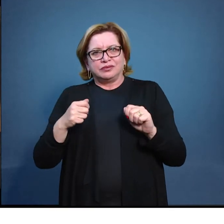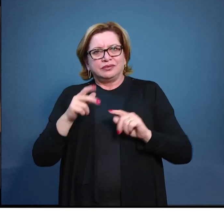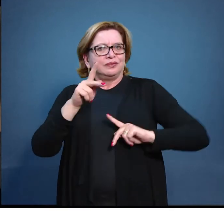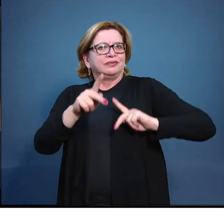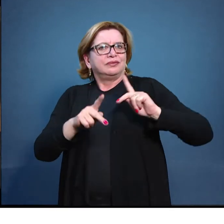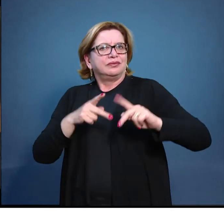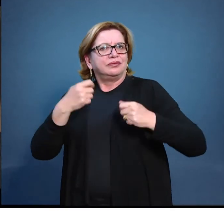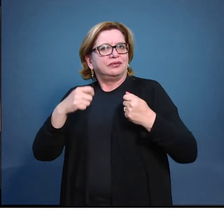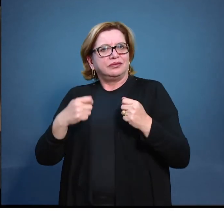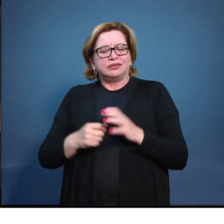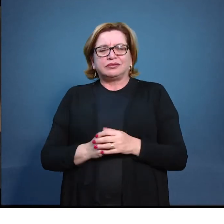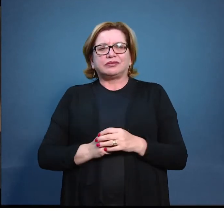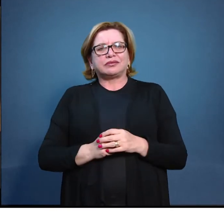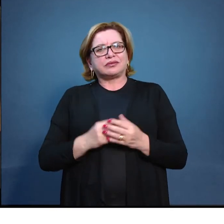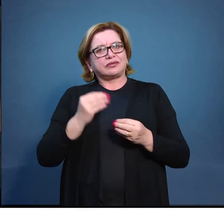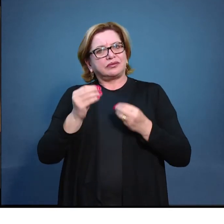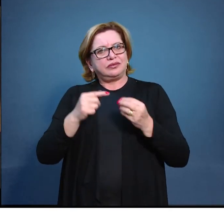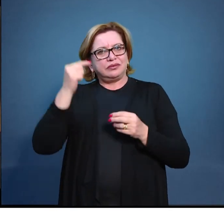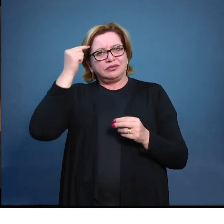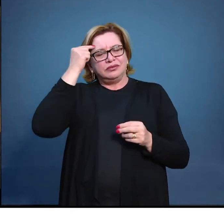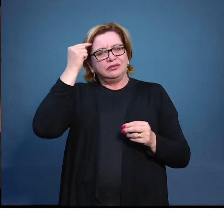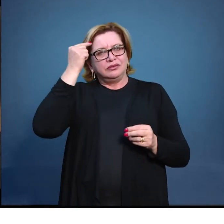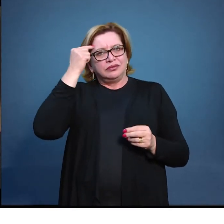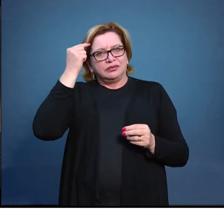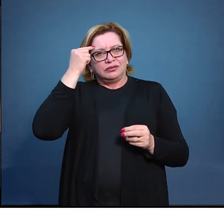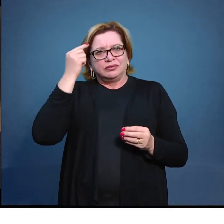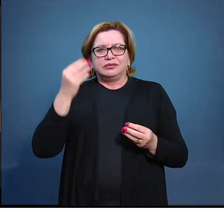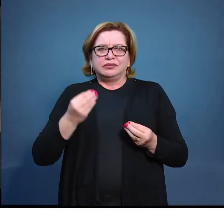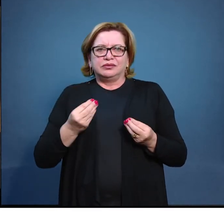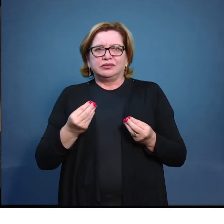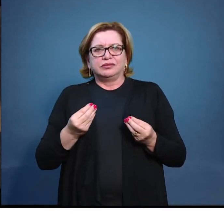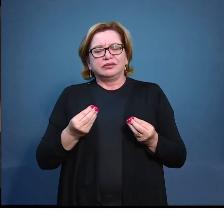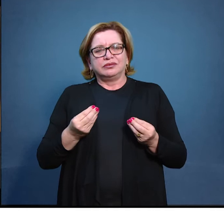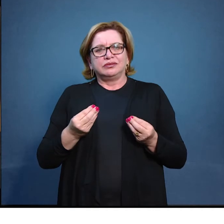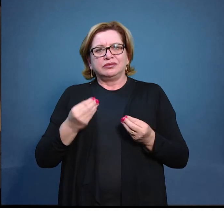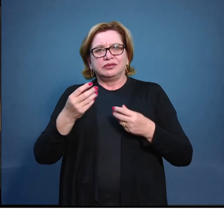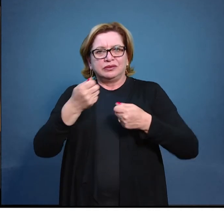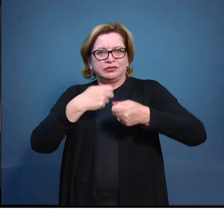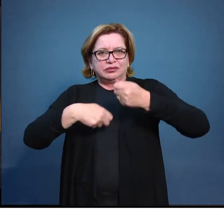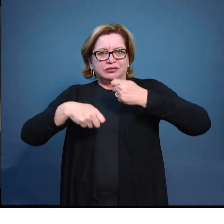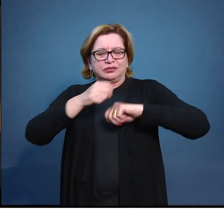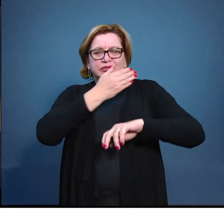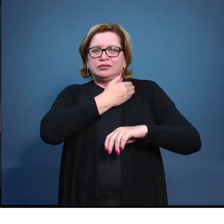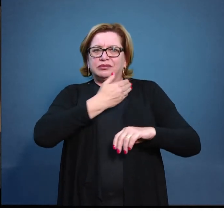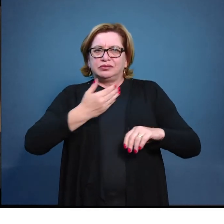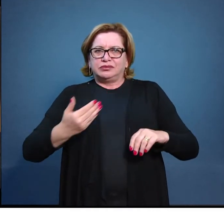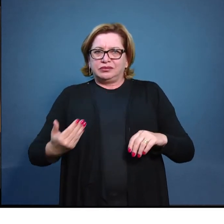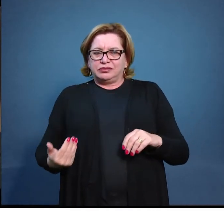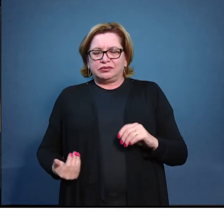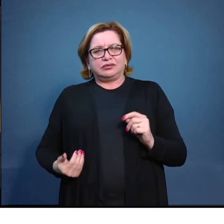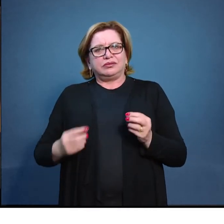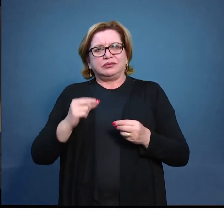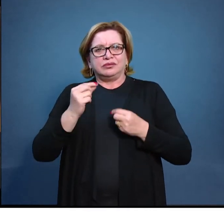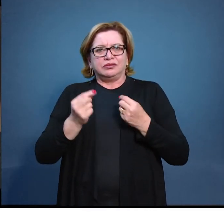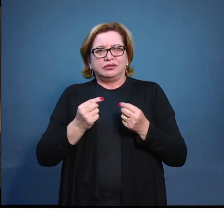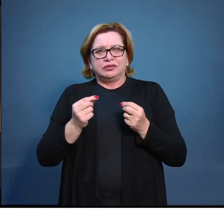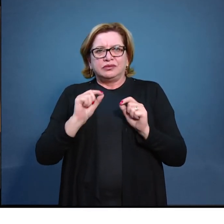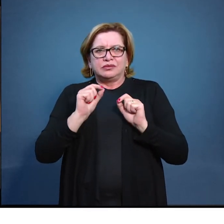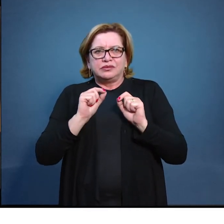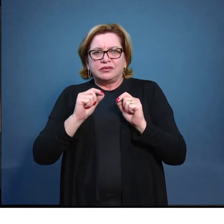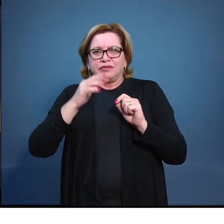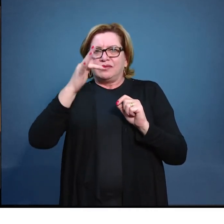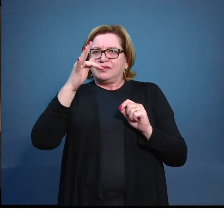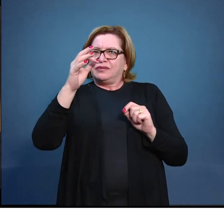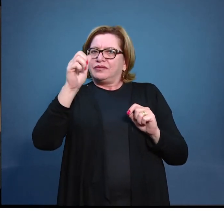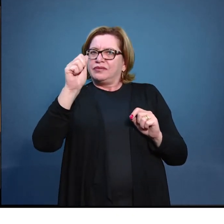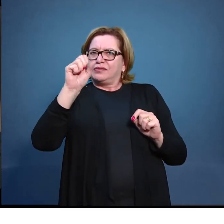população. Então, o pensamento da administração pública, digamos assim, as fases do